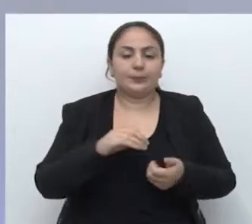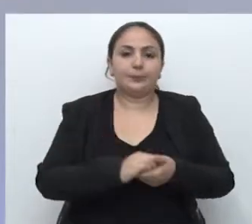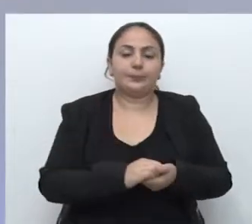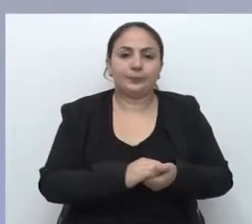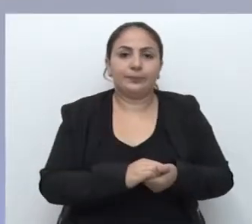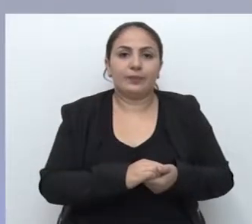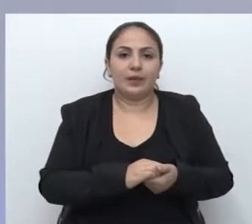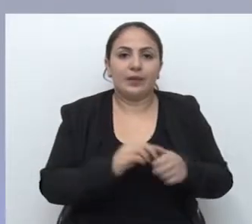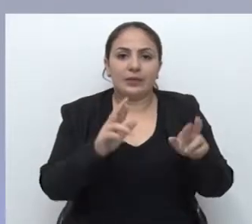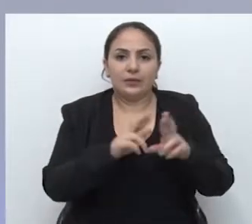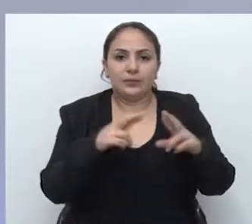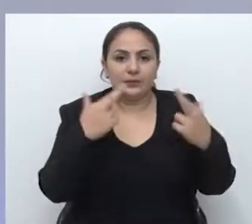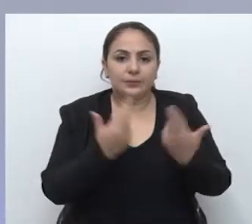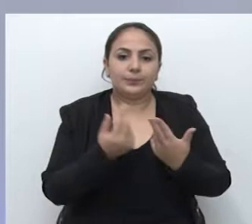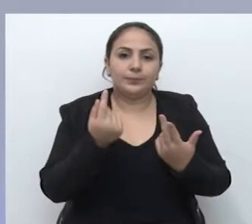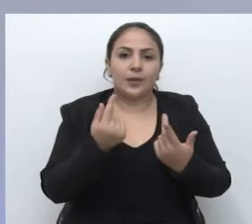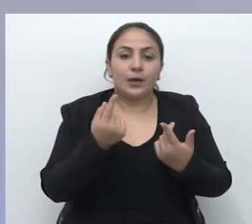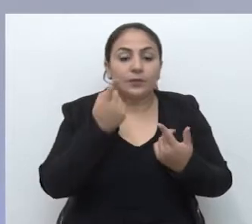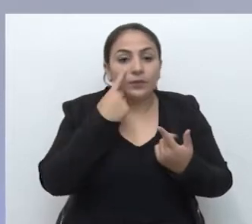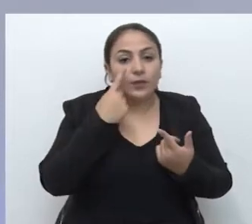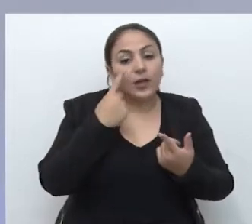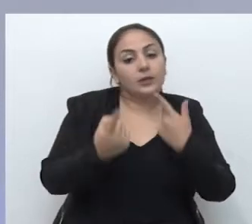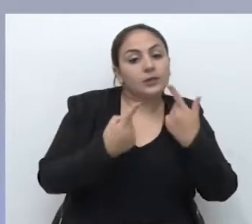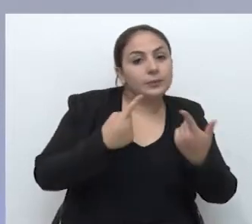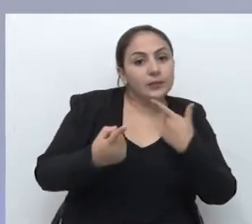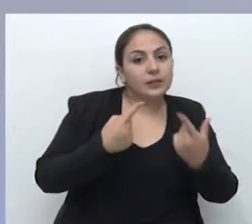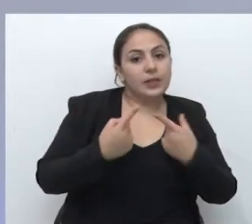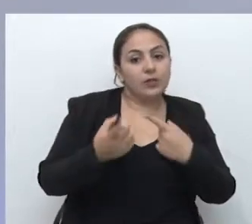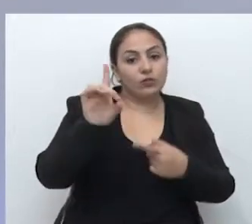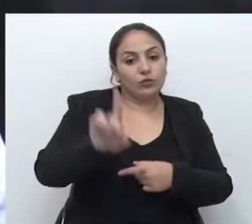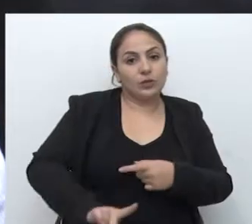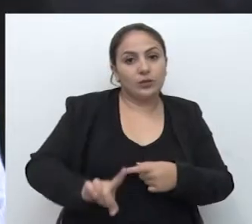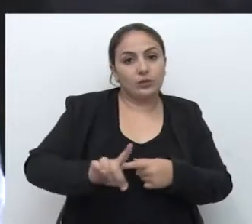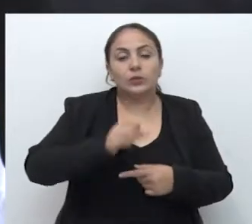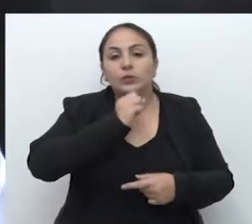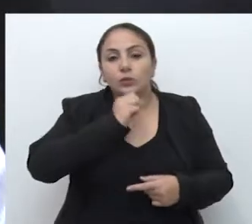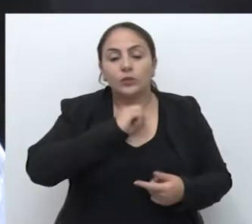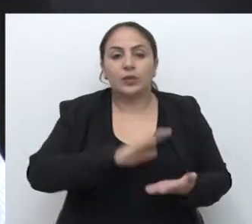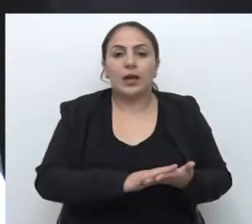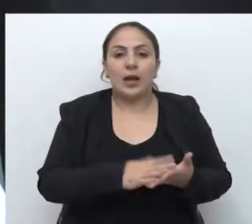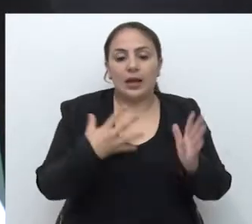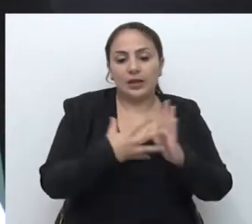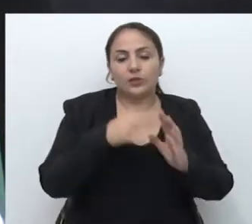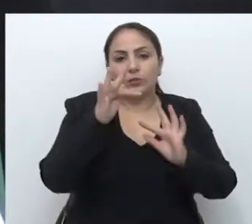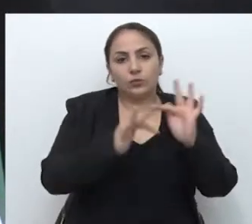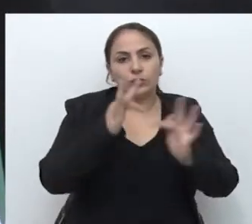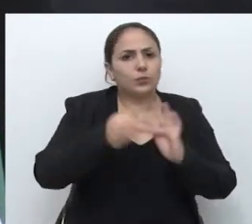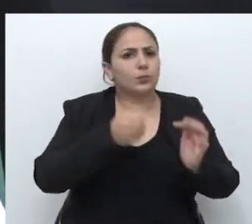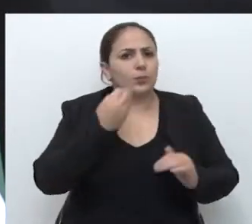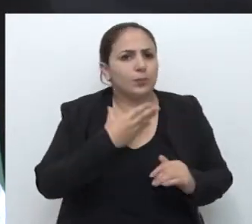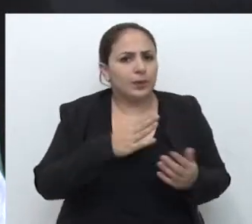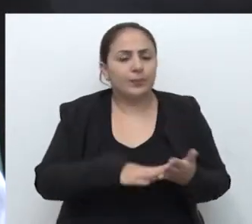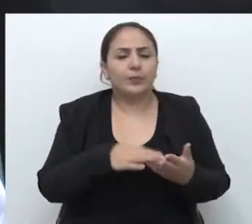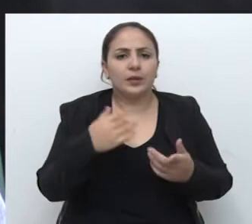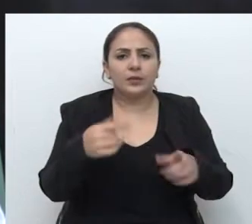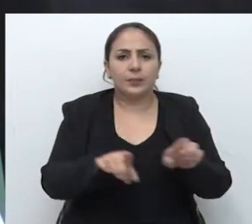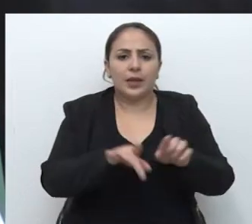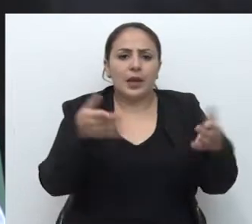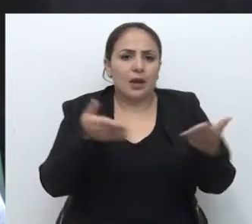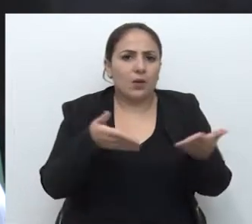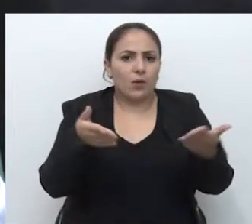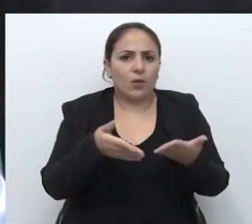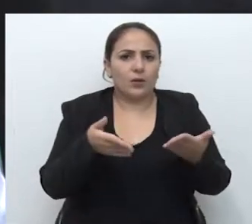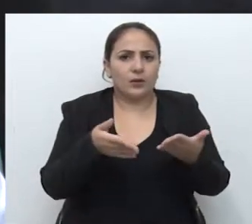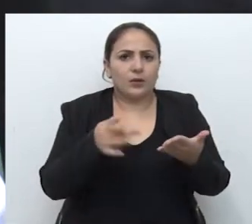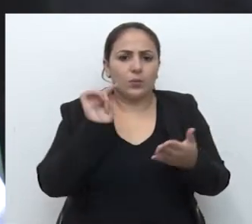Saul Spinelli promove reunião para debater direitos dos idosos. Que a rede já funciona e funciona muito bem. Agora, com essa